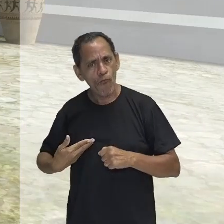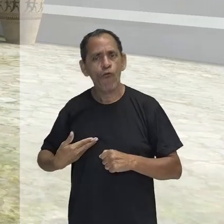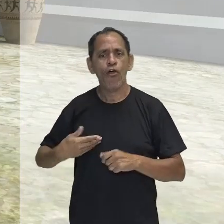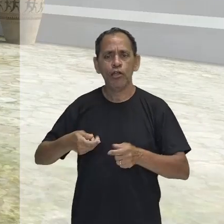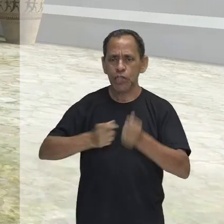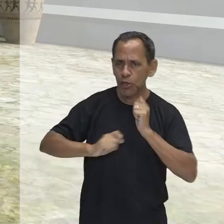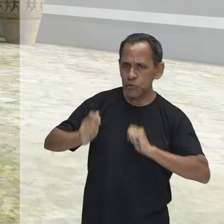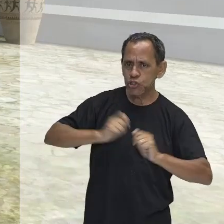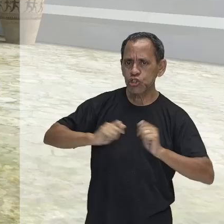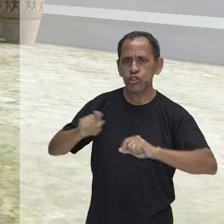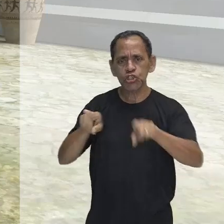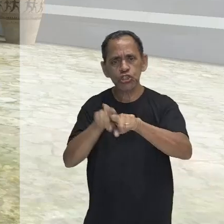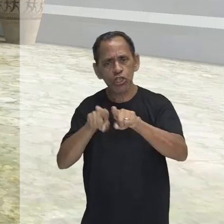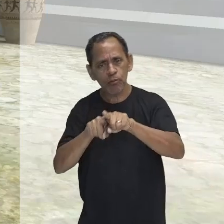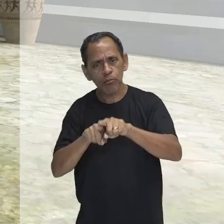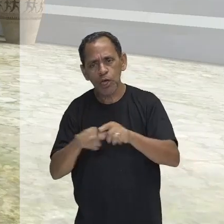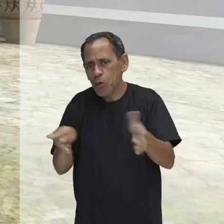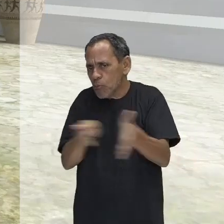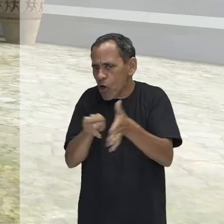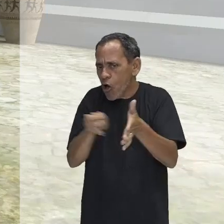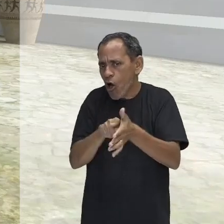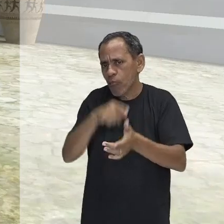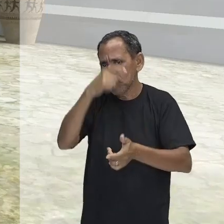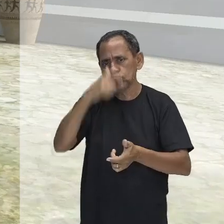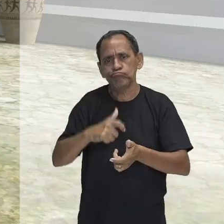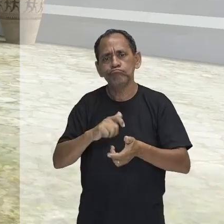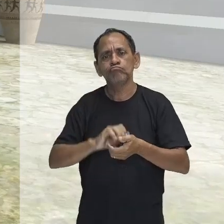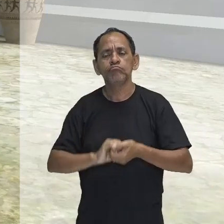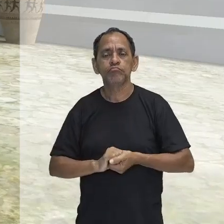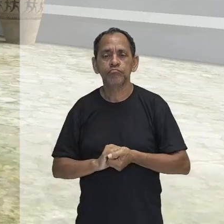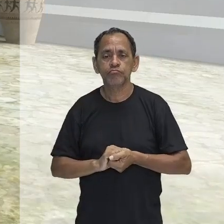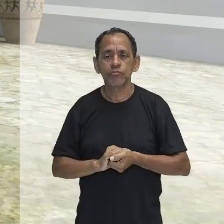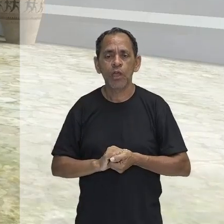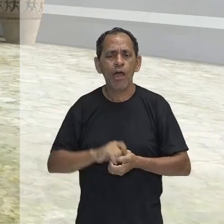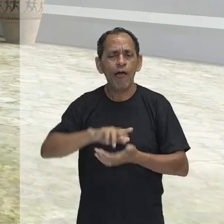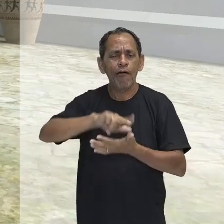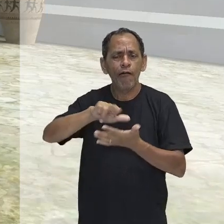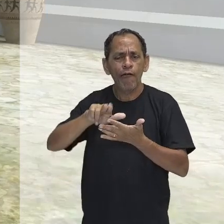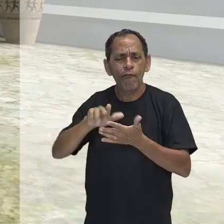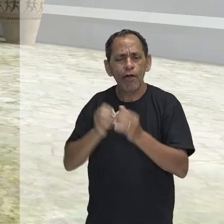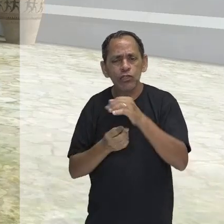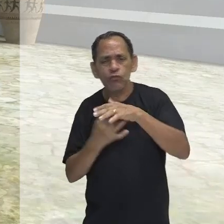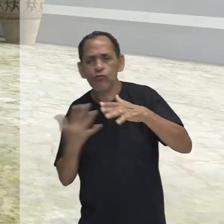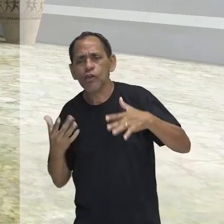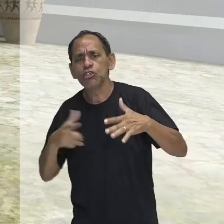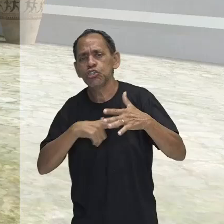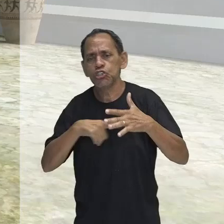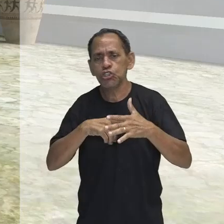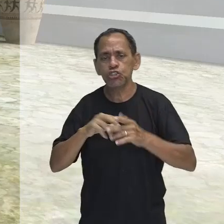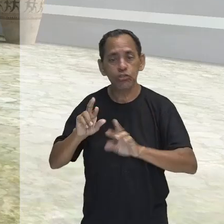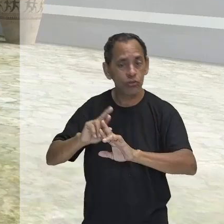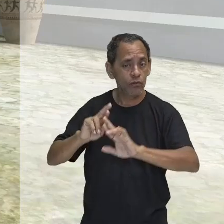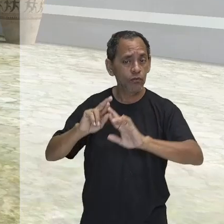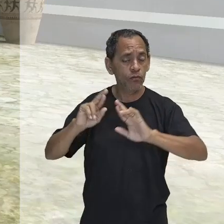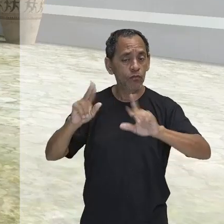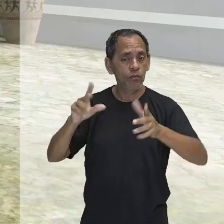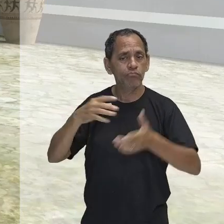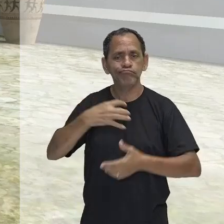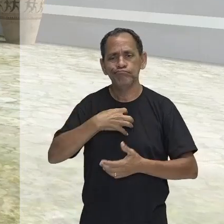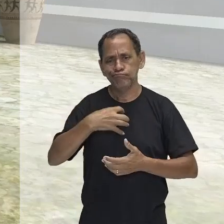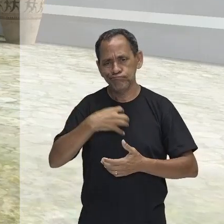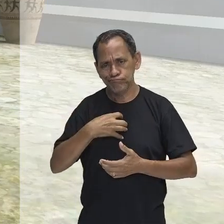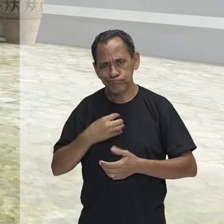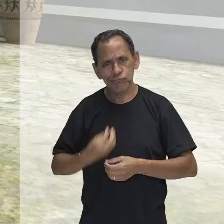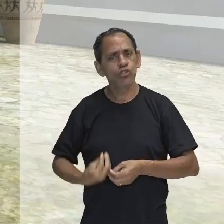que prestar conta para outra cidade-estado. Muitas vezes, essas cidades tinham diferentes estilos de vida, diferentes